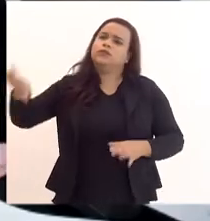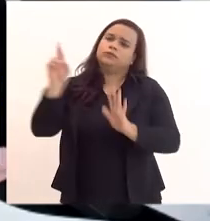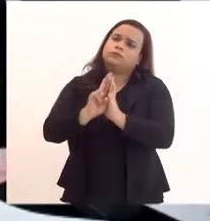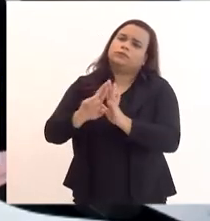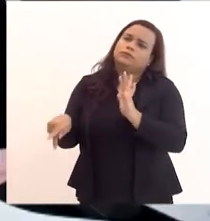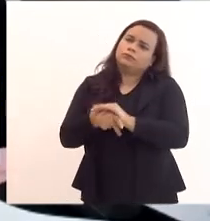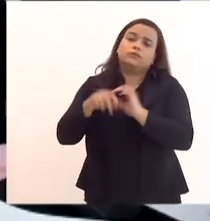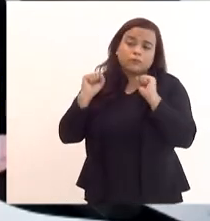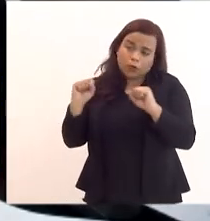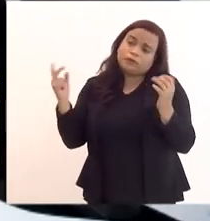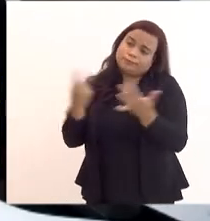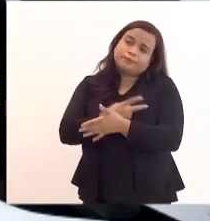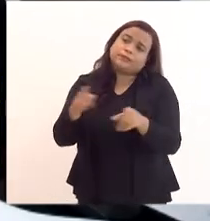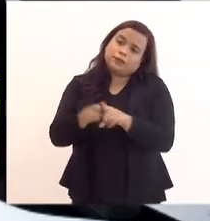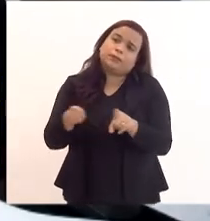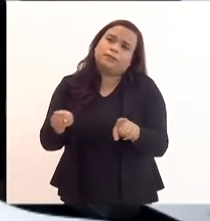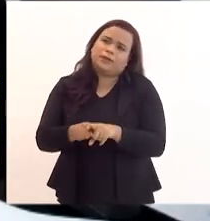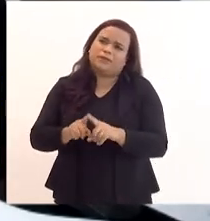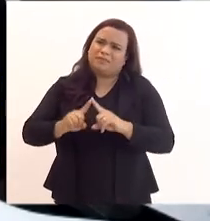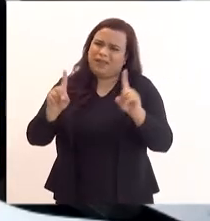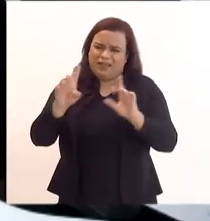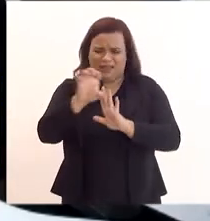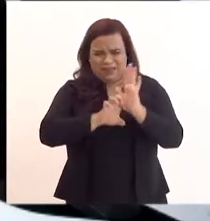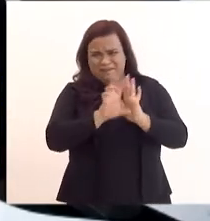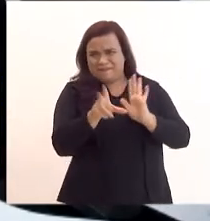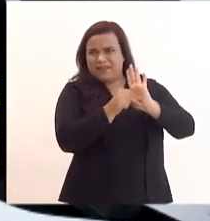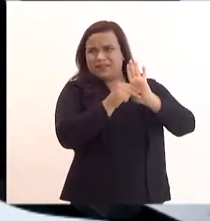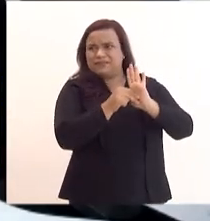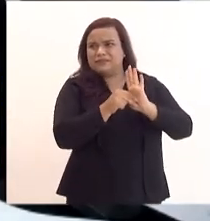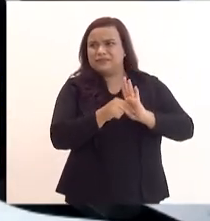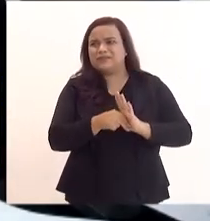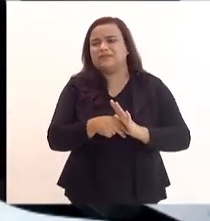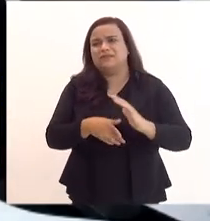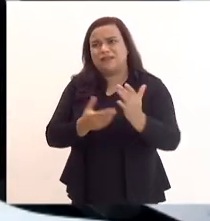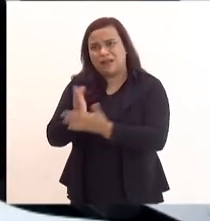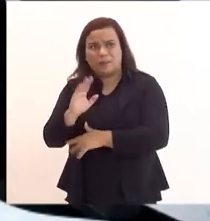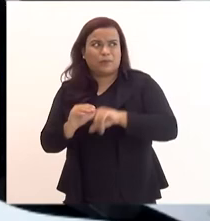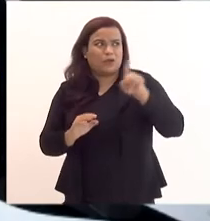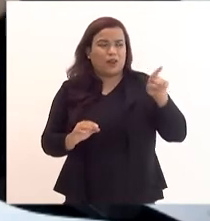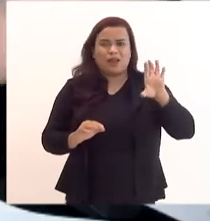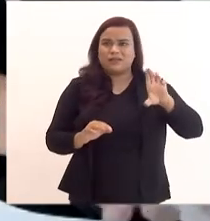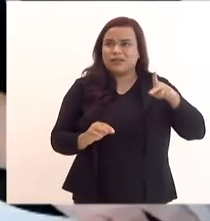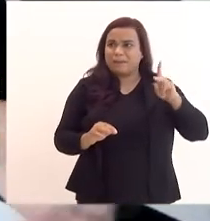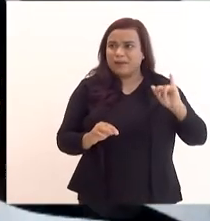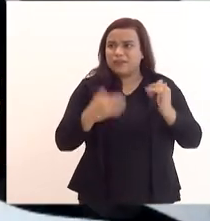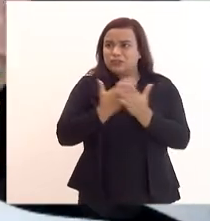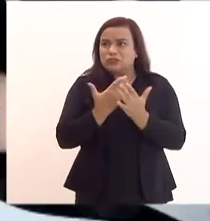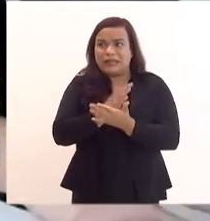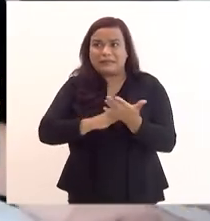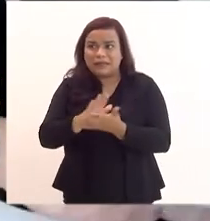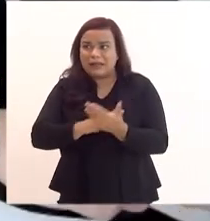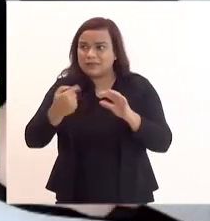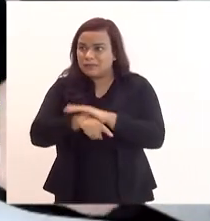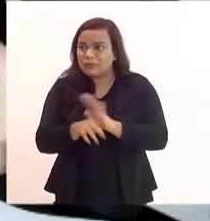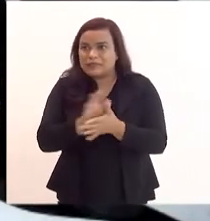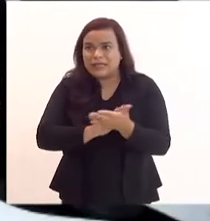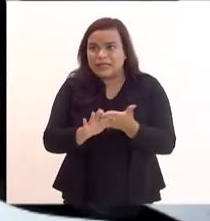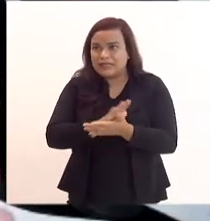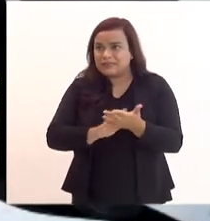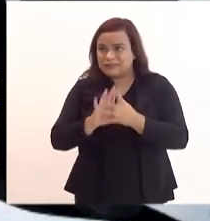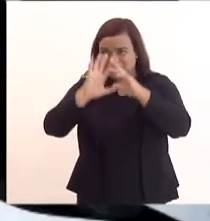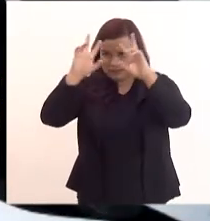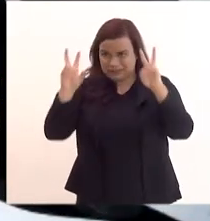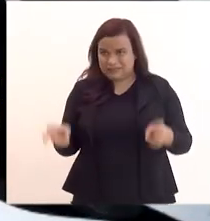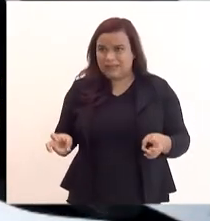Também pode acontecer. Agora, emendar o relatório que foi aprovado na CPI, sem ter estudado, sem ter se aprofundado no tema